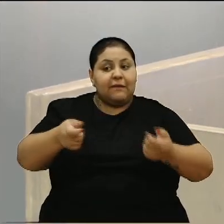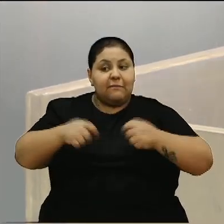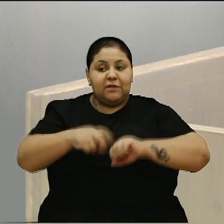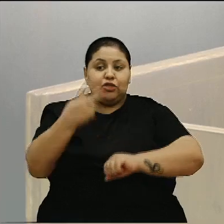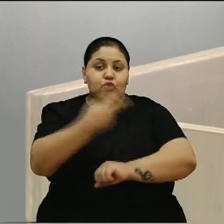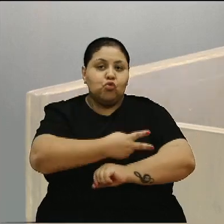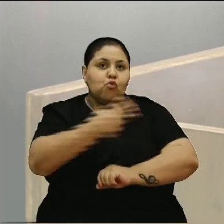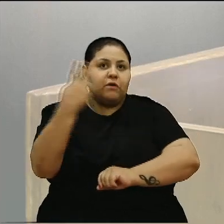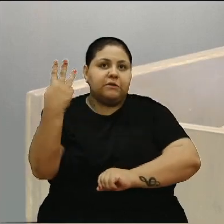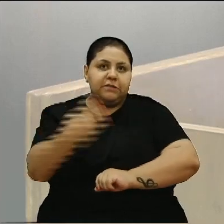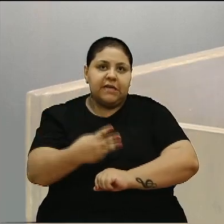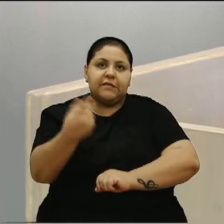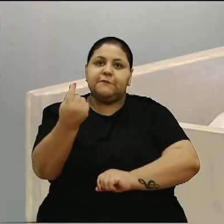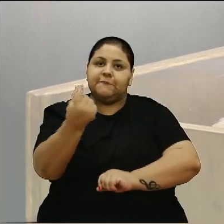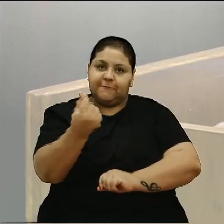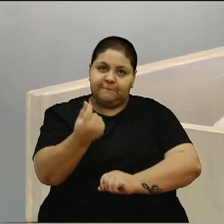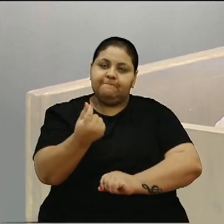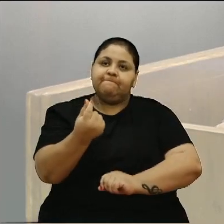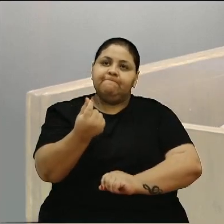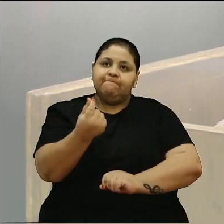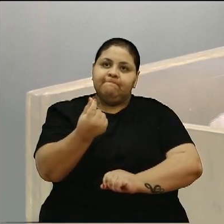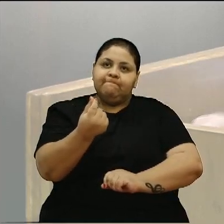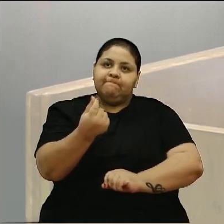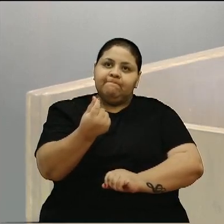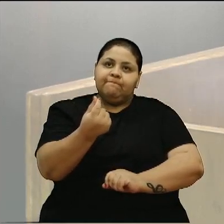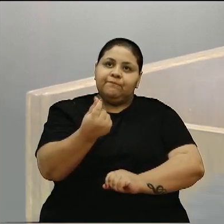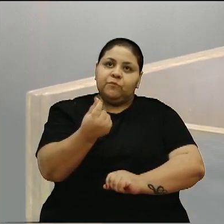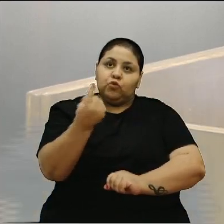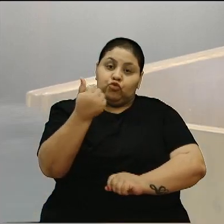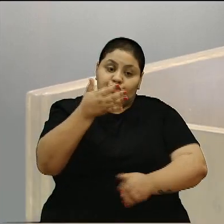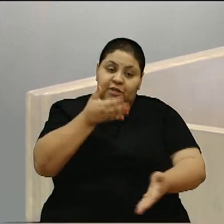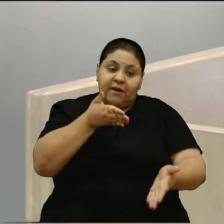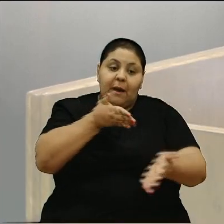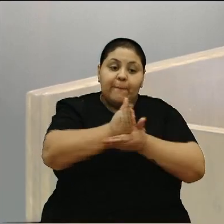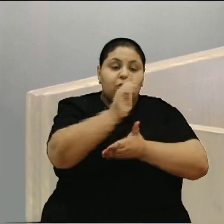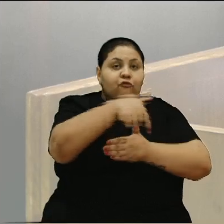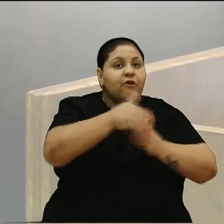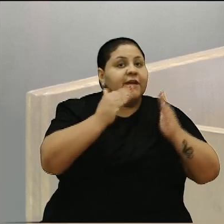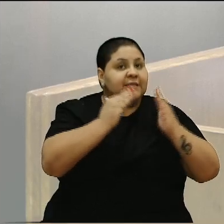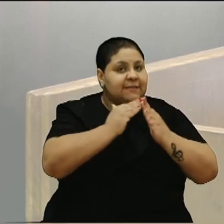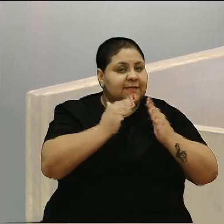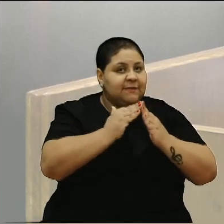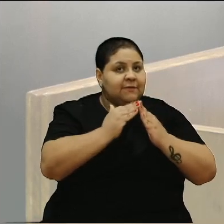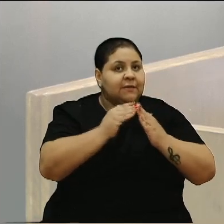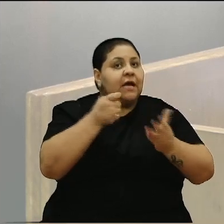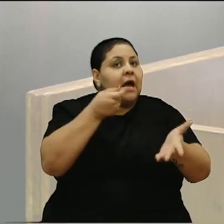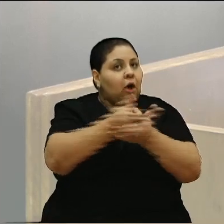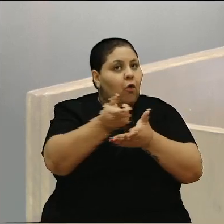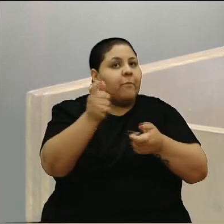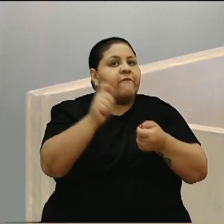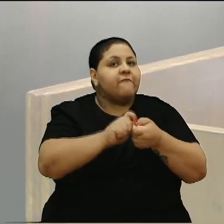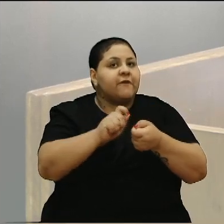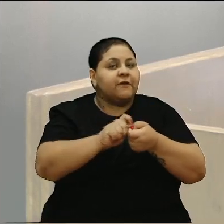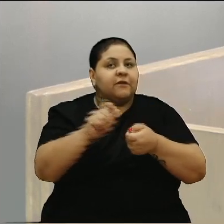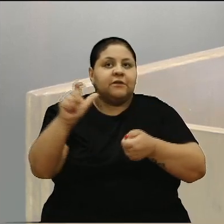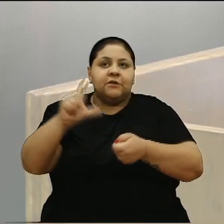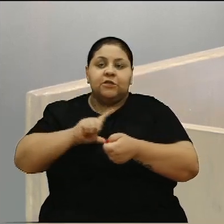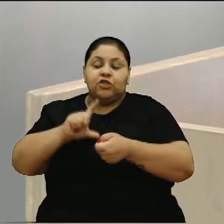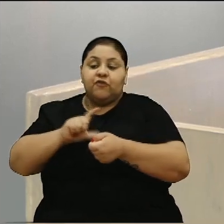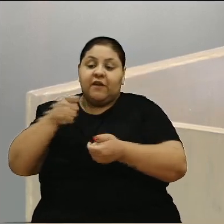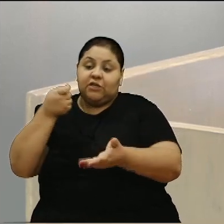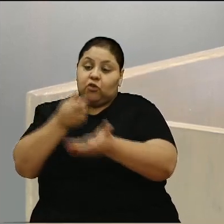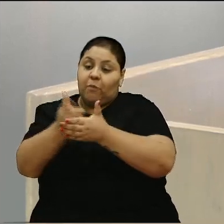3. O dinheiro a gente passou por esta casa aqui, o financiamento, e a gente autorizou. A compra foi feita. Se tivesse que cobrar